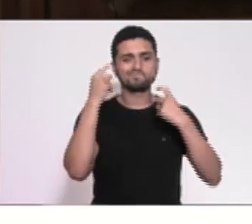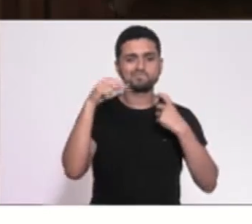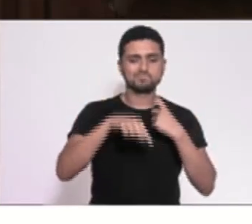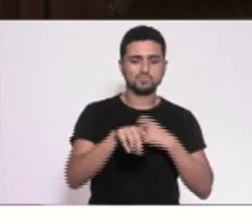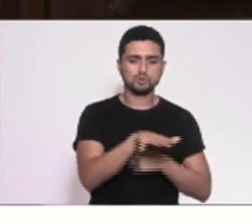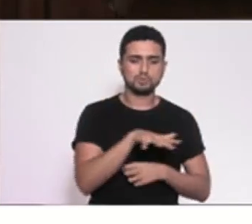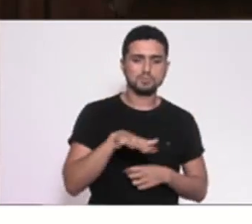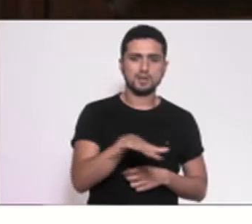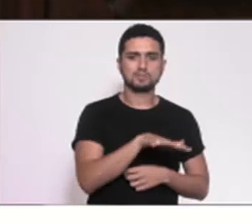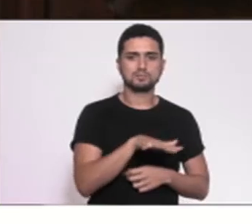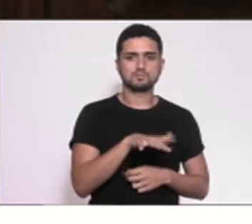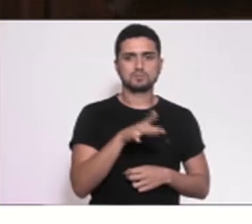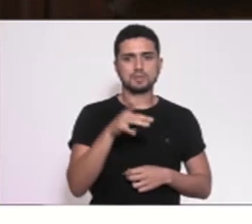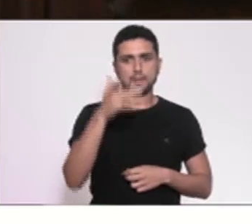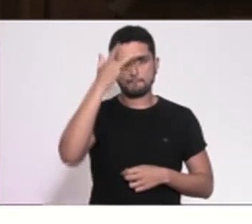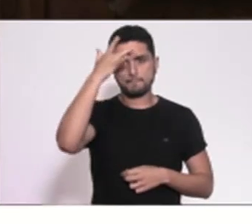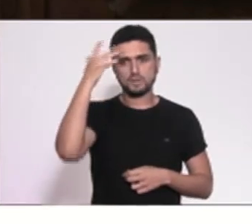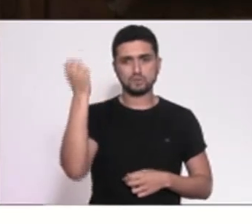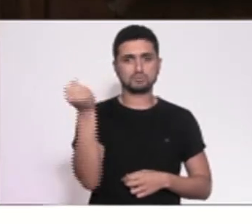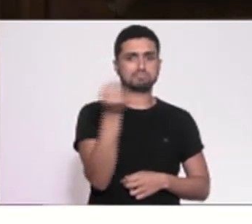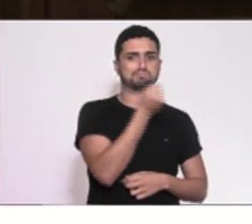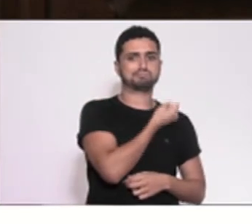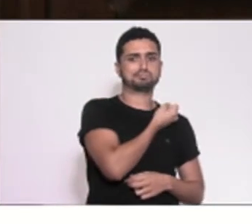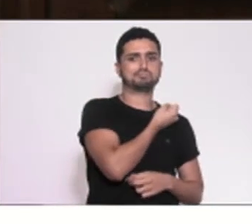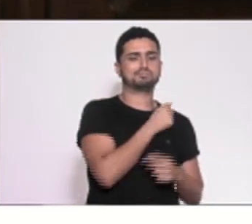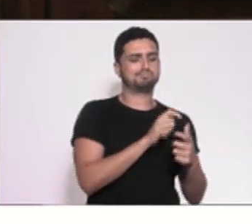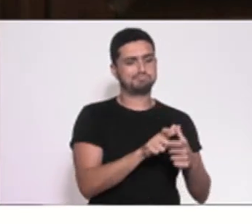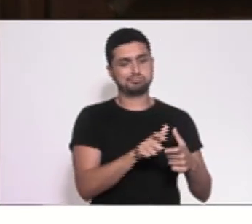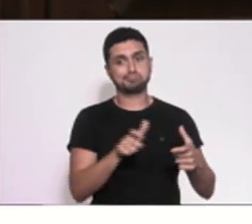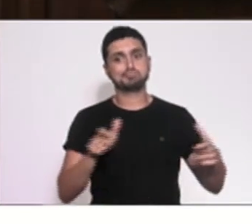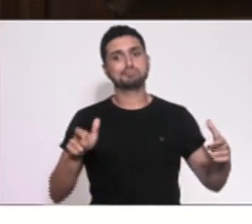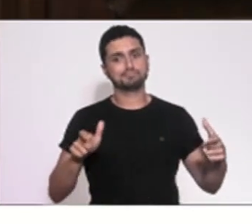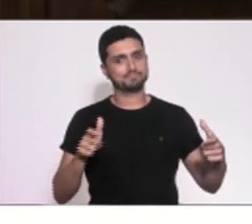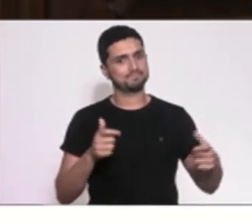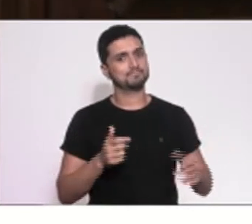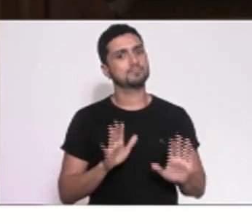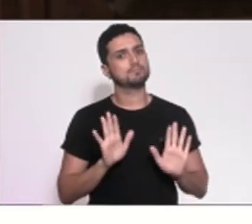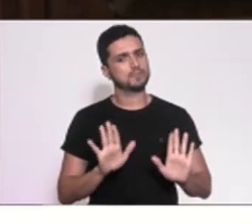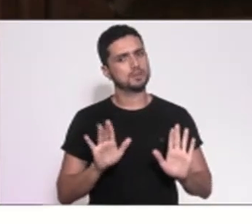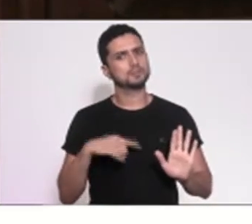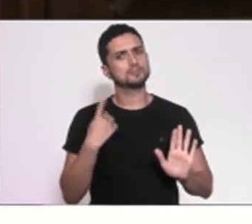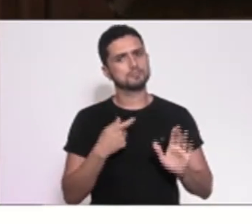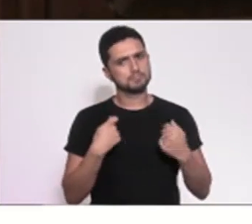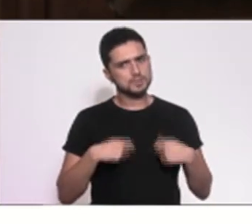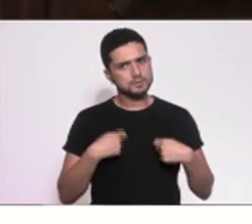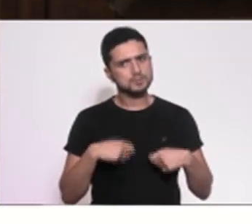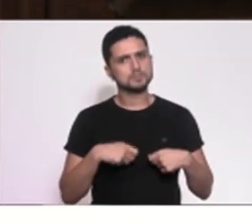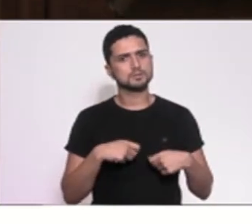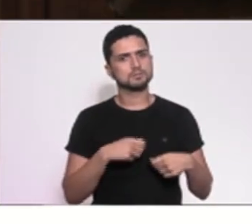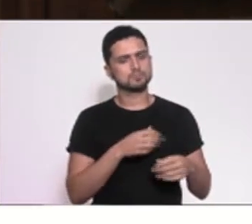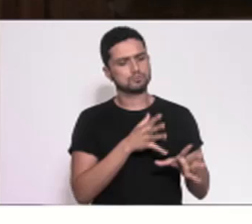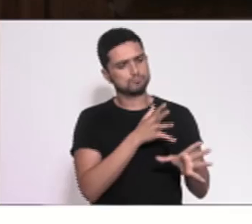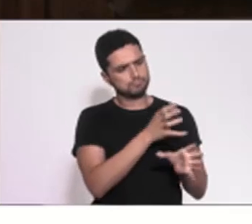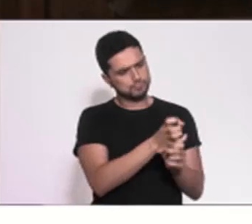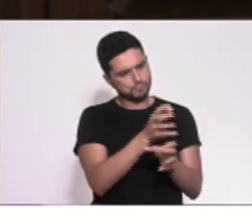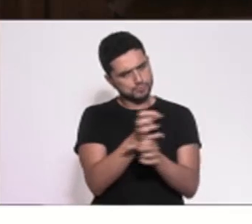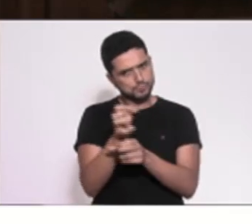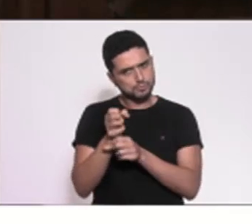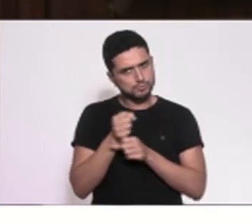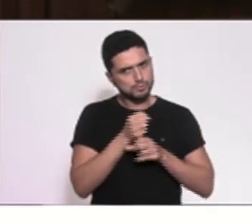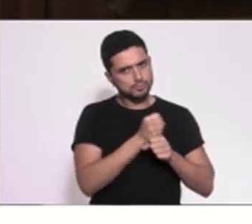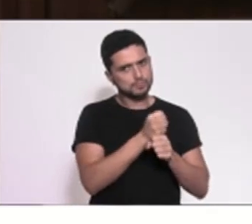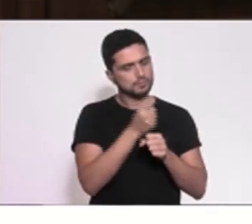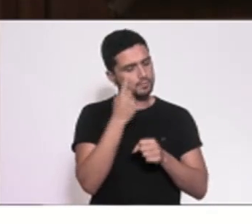o número de suicídio é cada vez maior, mas a gente precisa não só fazer o diagnóstico do